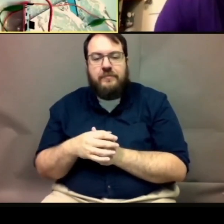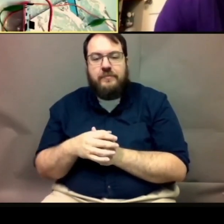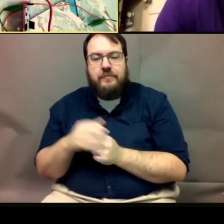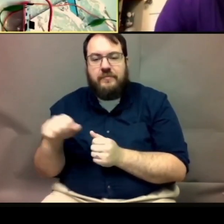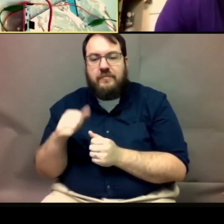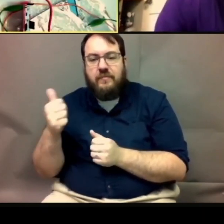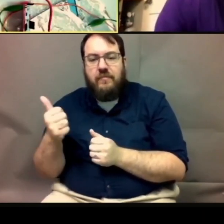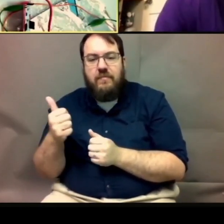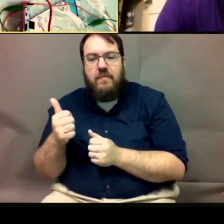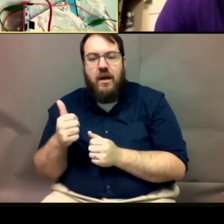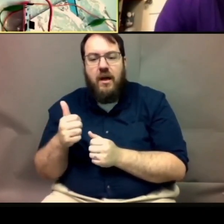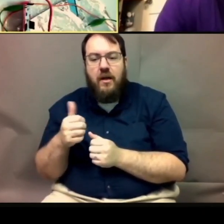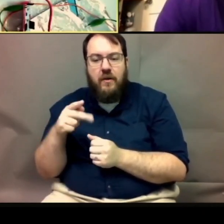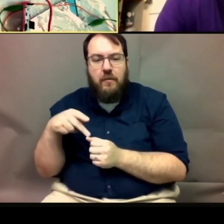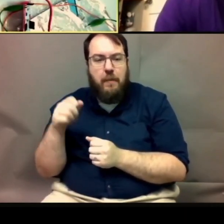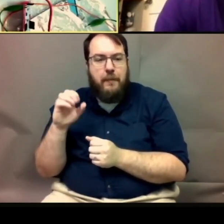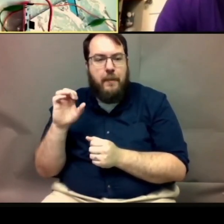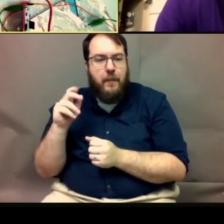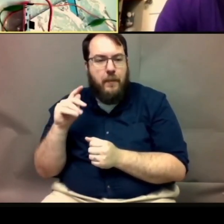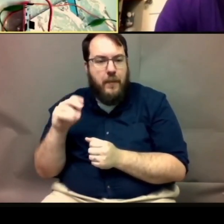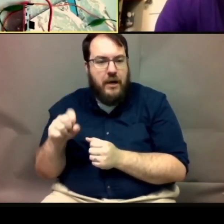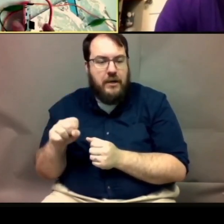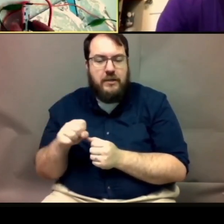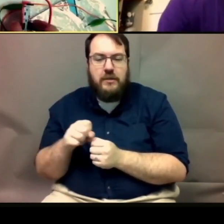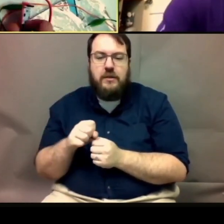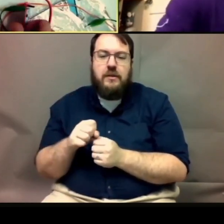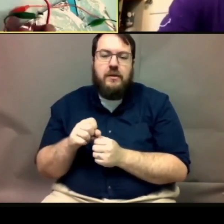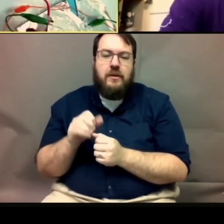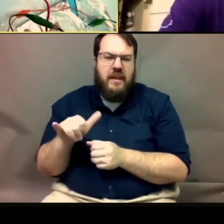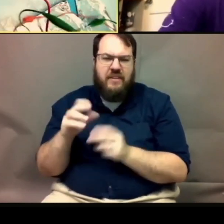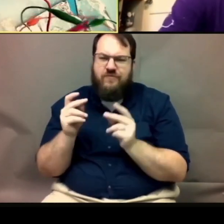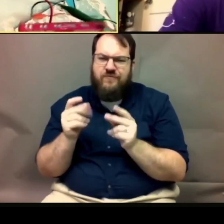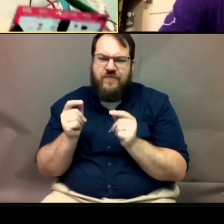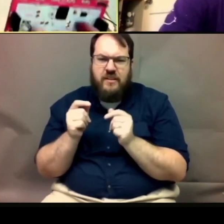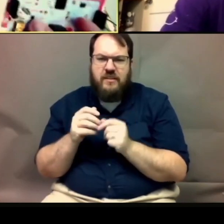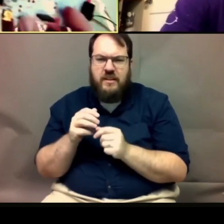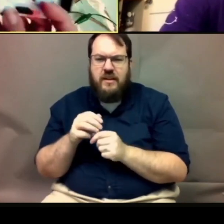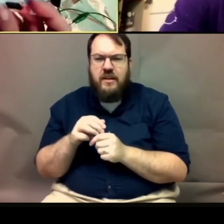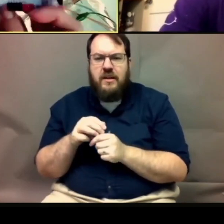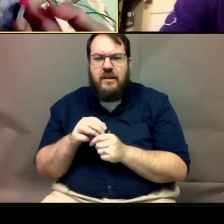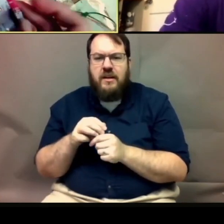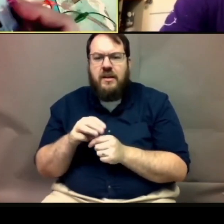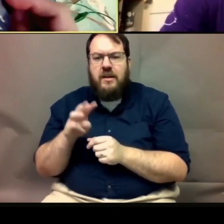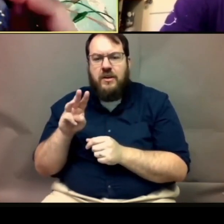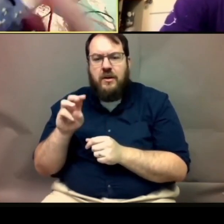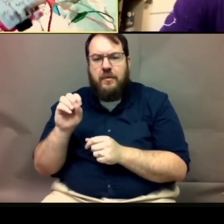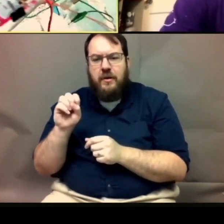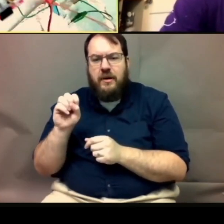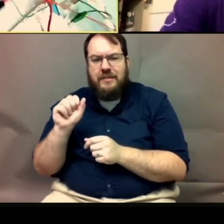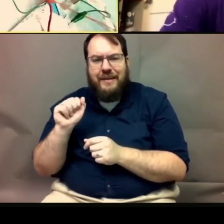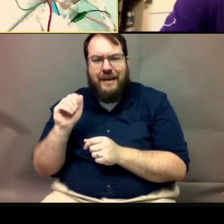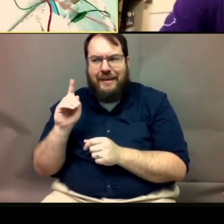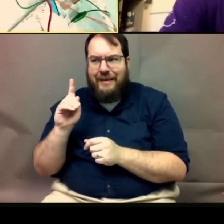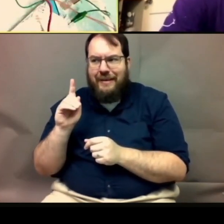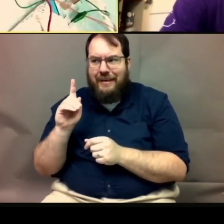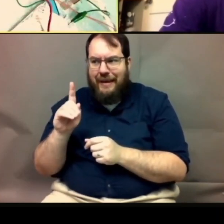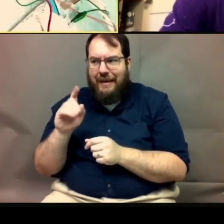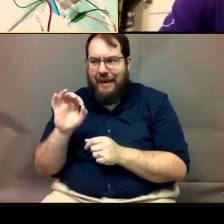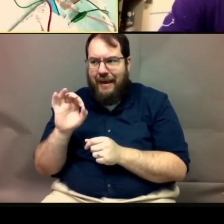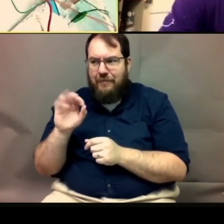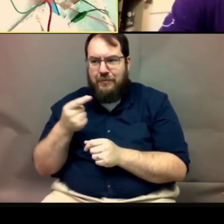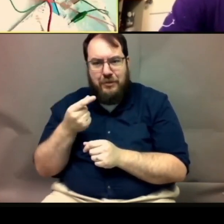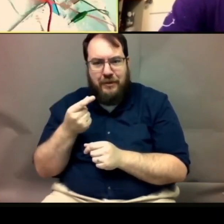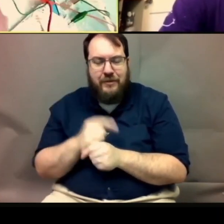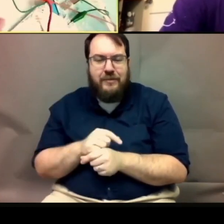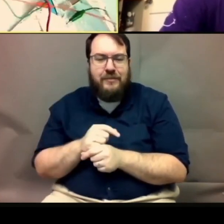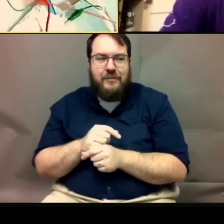e é divertido. Nós temos os outros circuitos aqui, nós temos o WTSD,